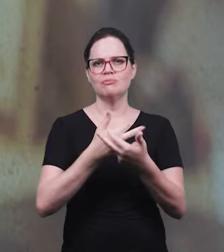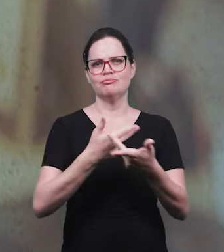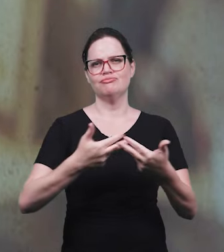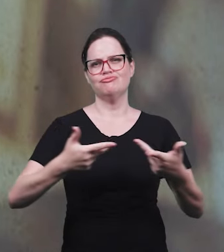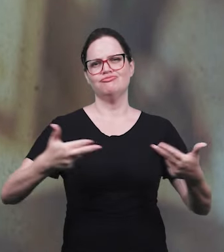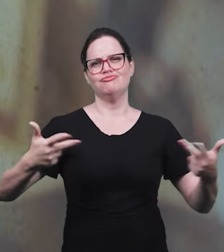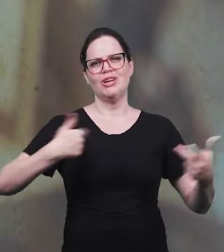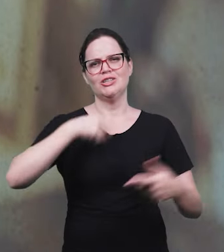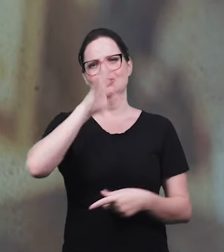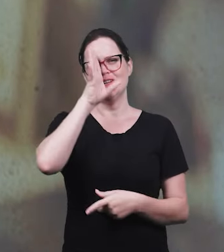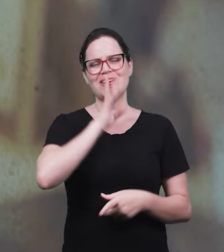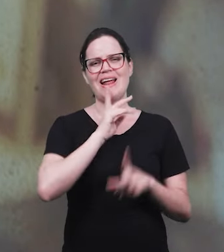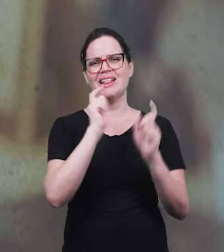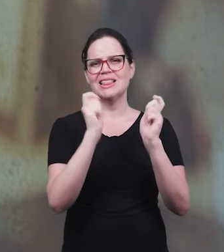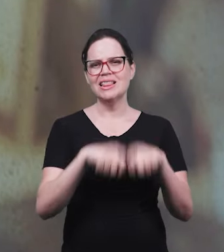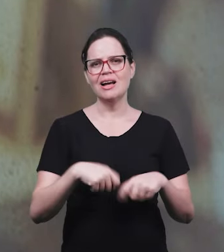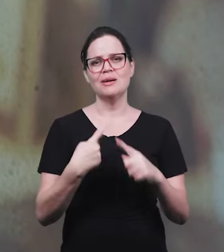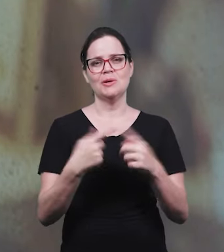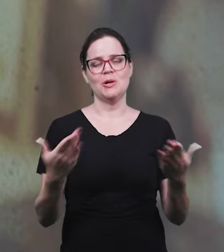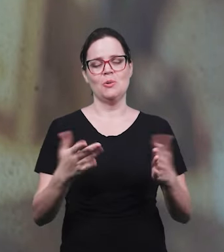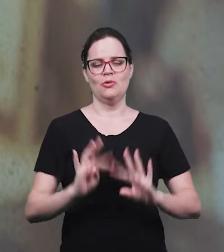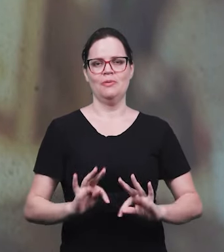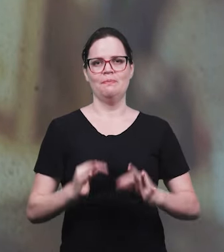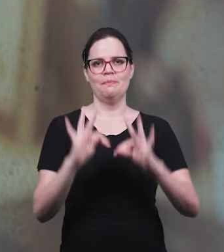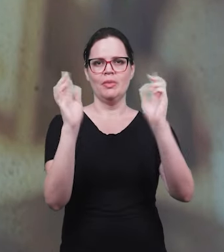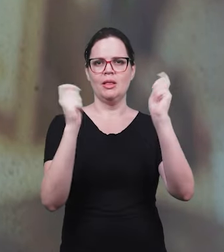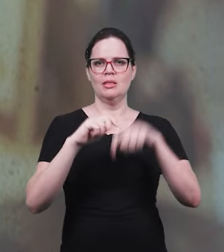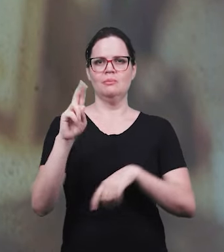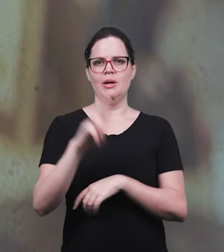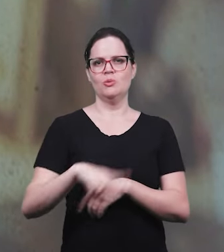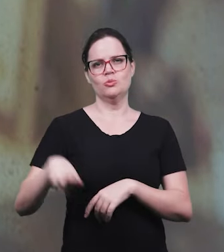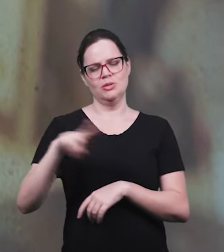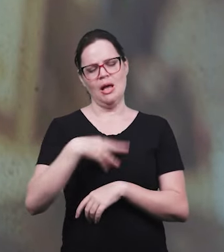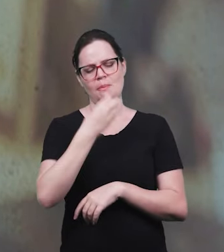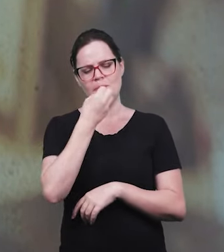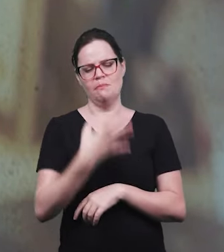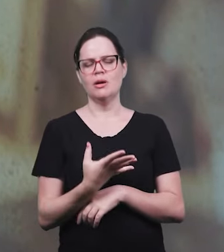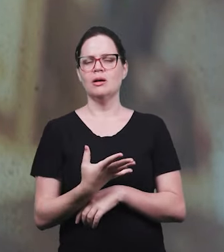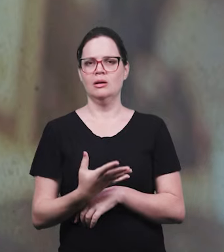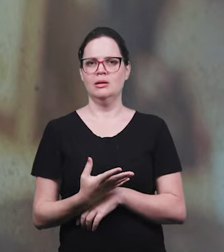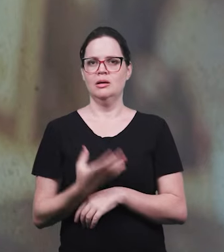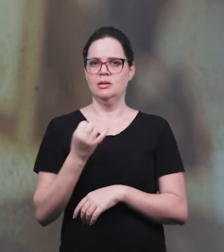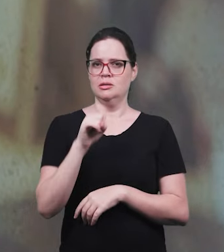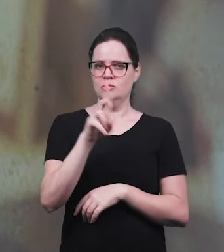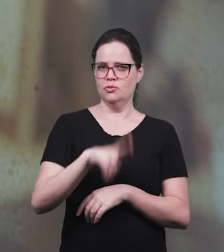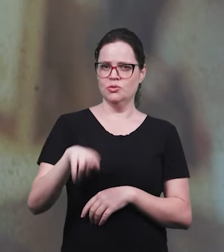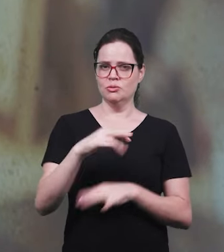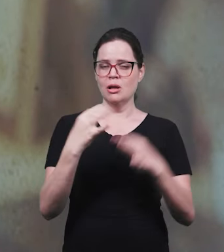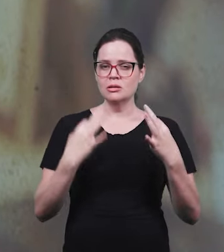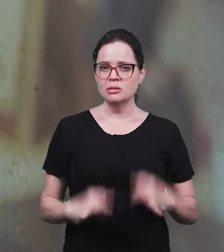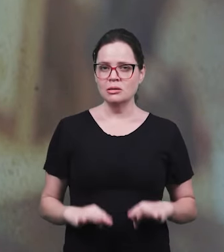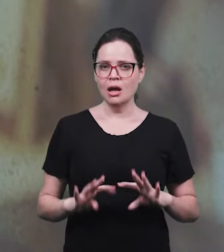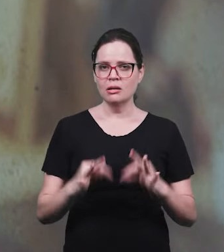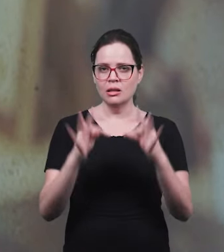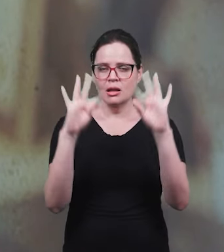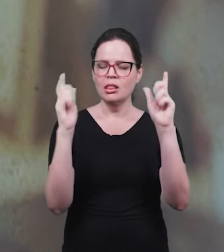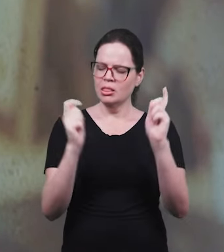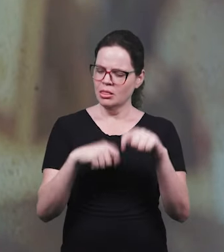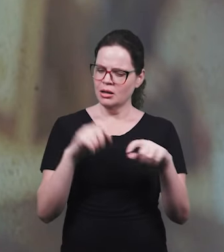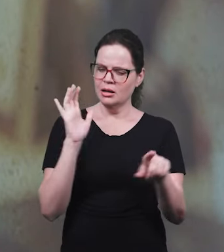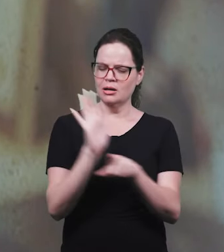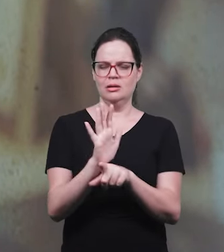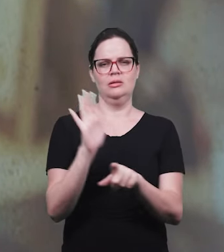é uma oportunidade. Hoje a tecnologia ela pode ser muito boa e pode ser muito ruim. Então se ela ser usada da forma correta,